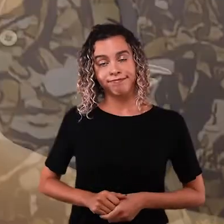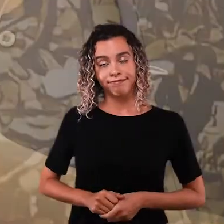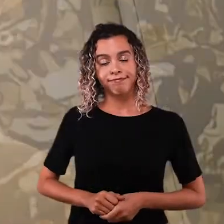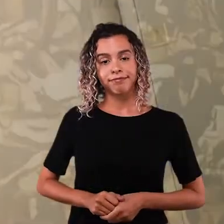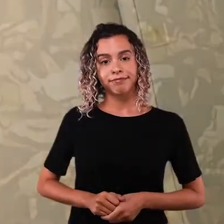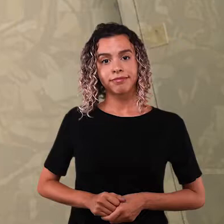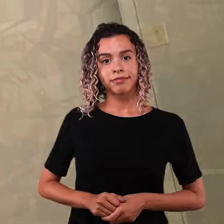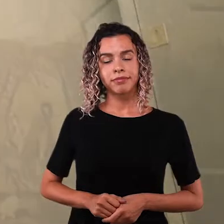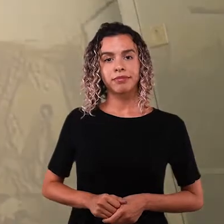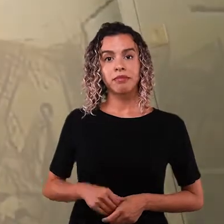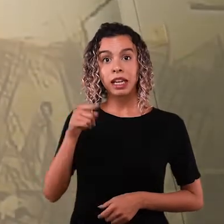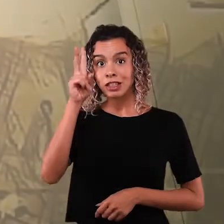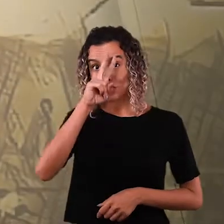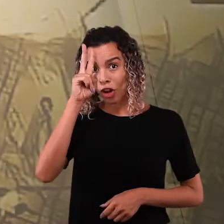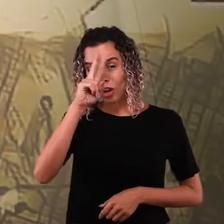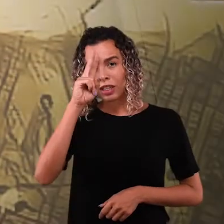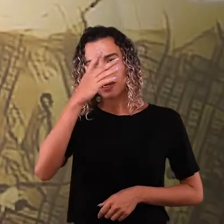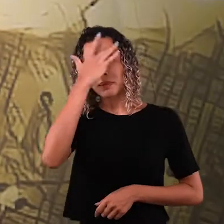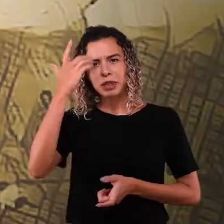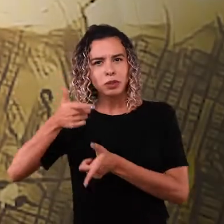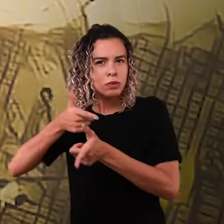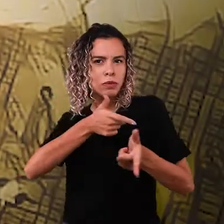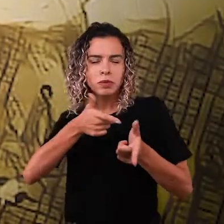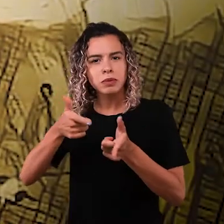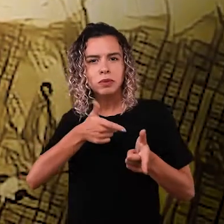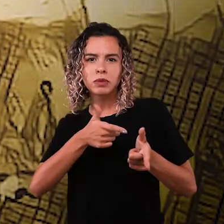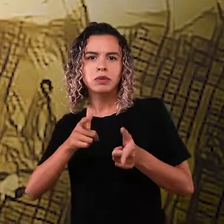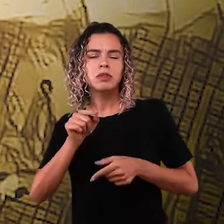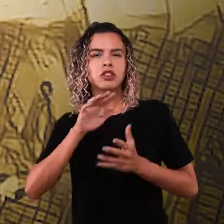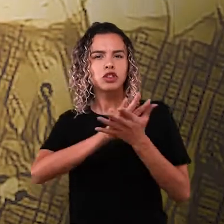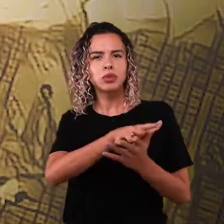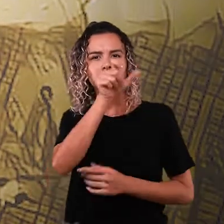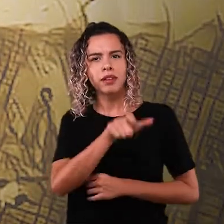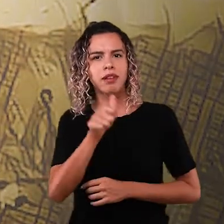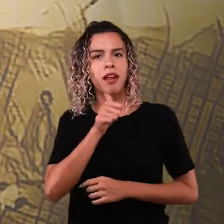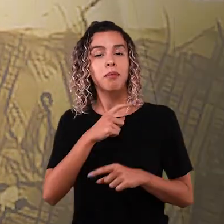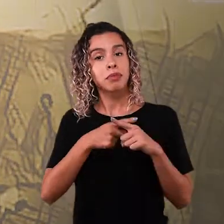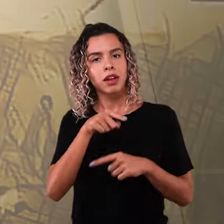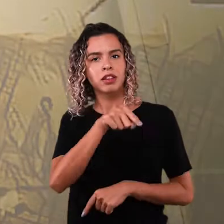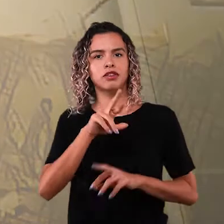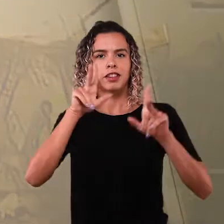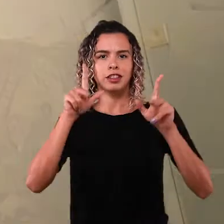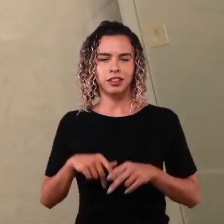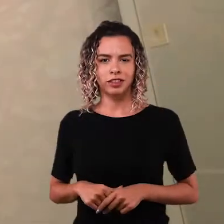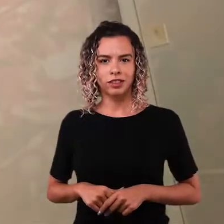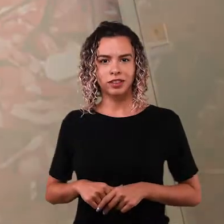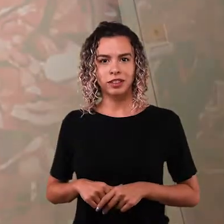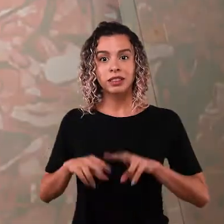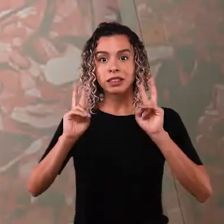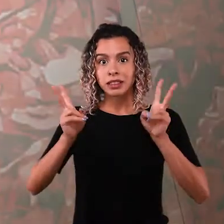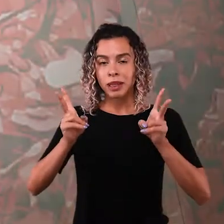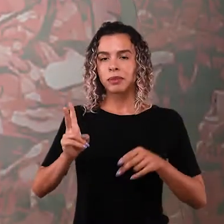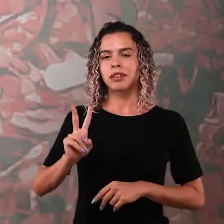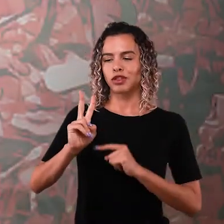Poliana. E as pessoas caçavam ela. Ilustração com homens armados. Porque ela era diferente. E toda a narrativa era em torno